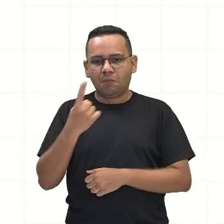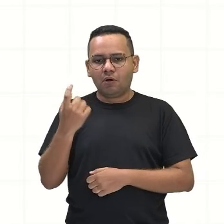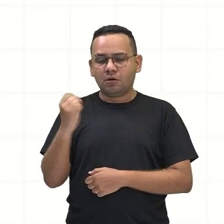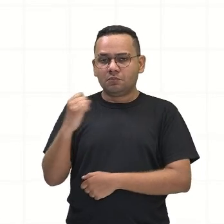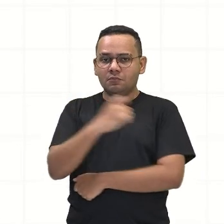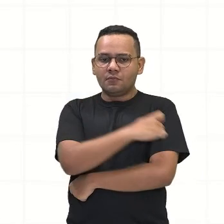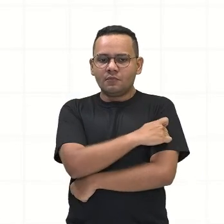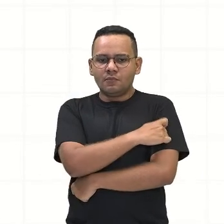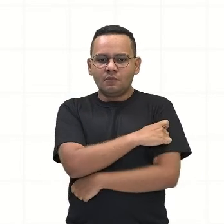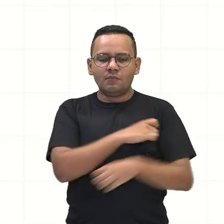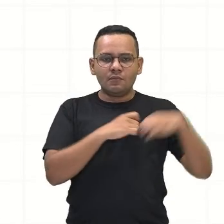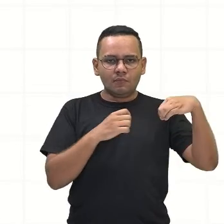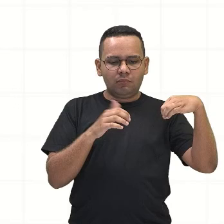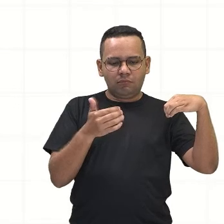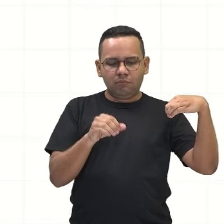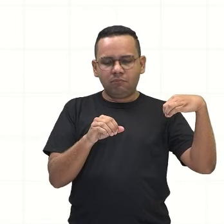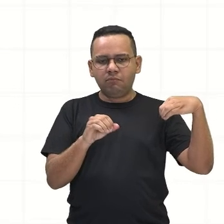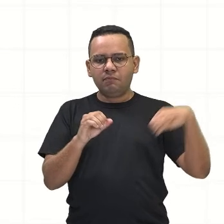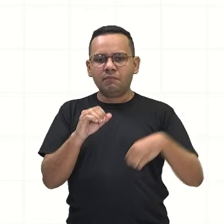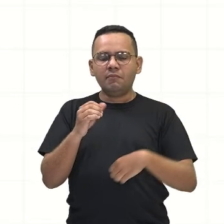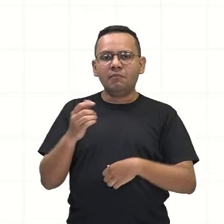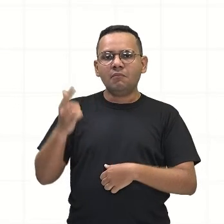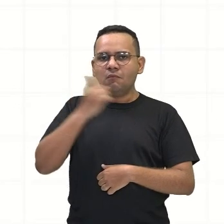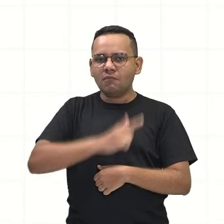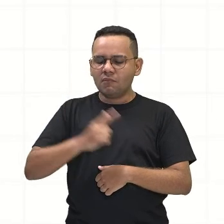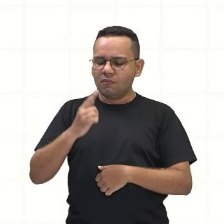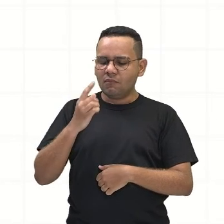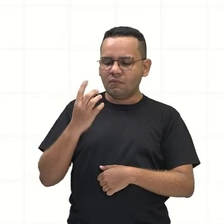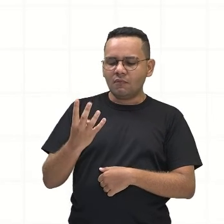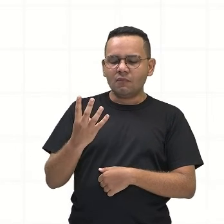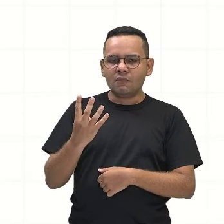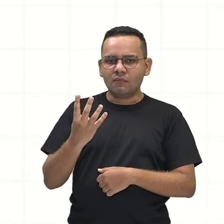O que nós vamos fazer? Somar, né,